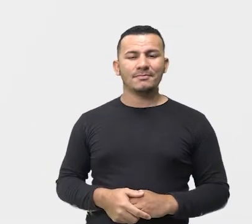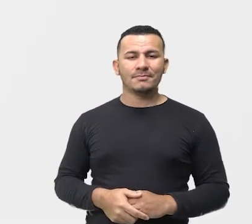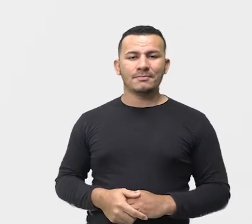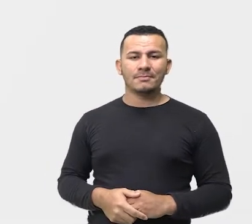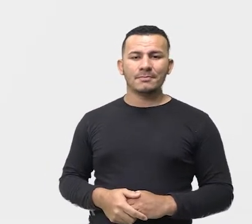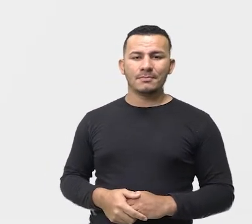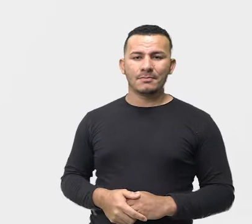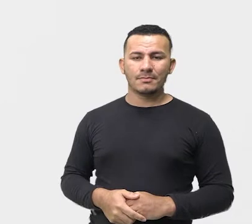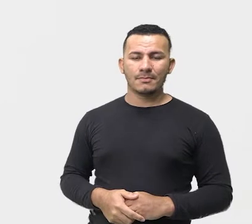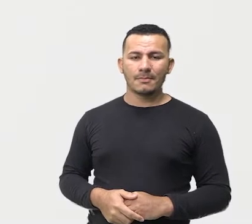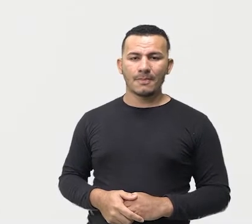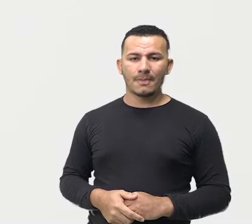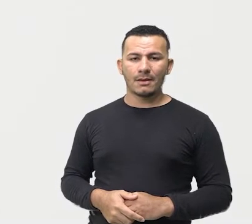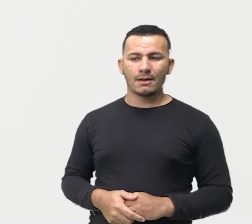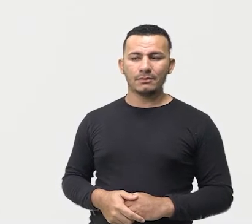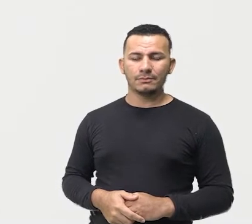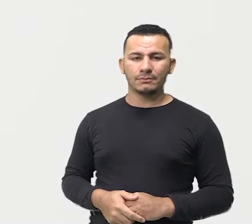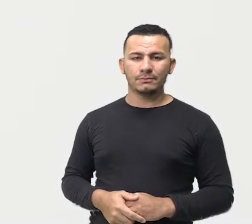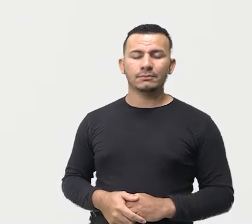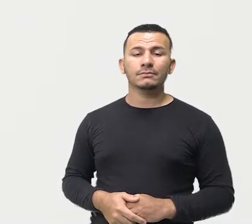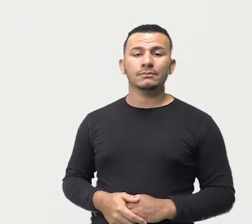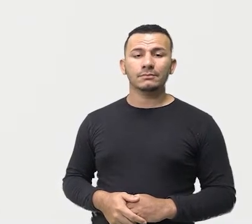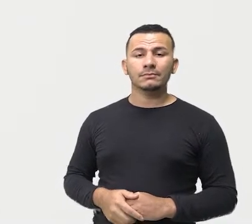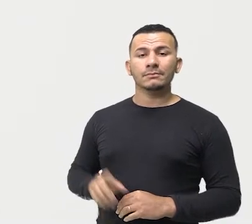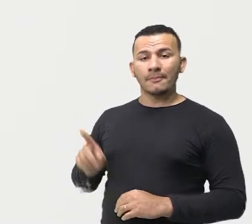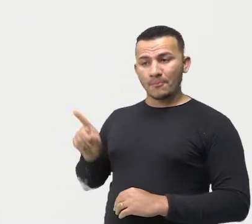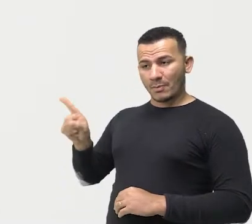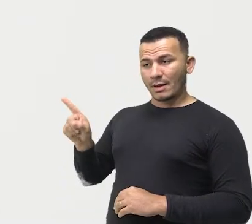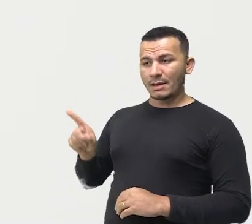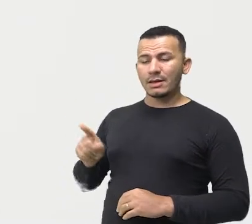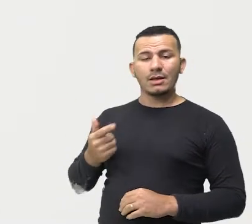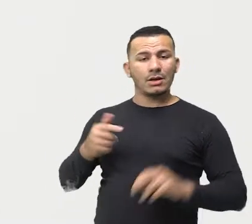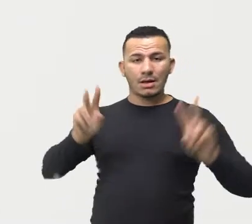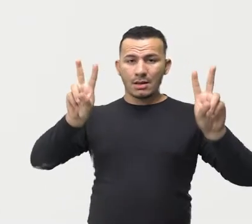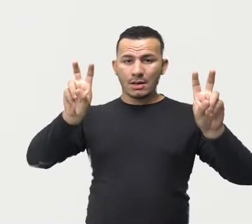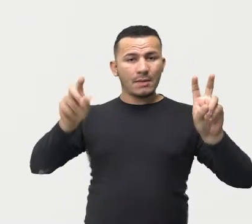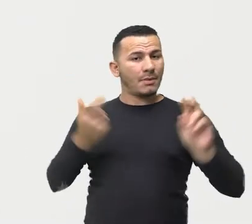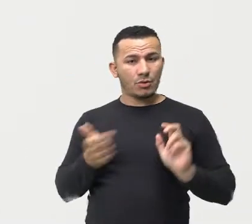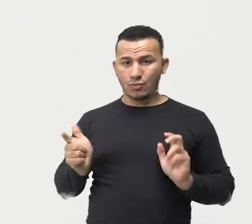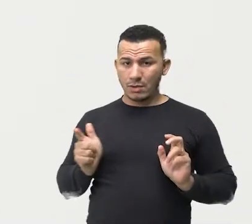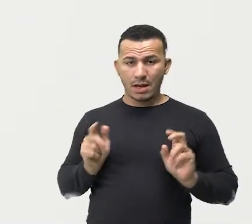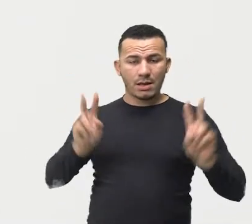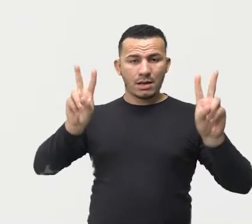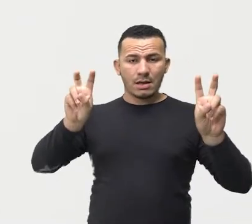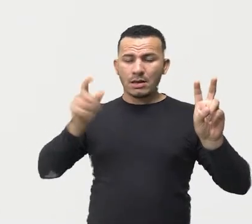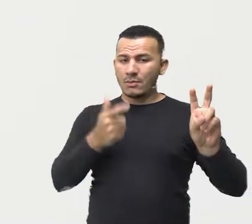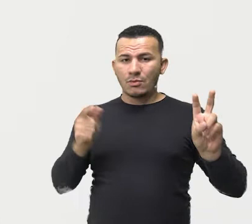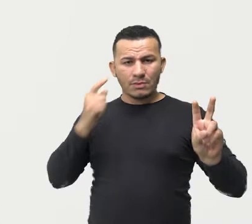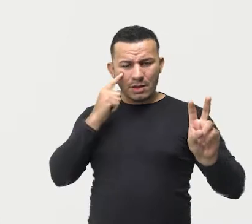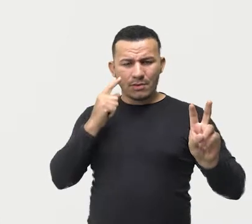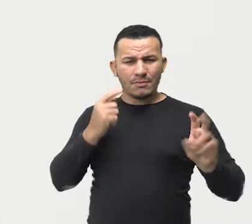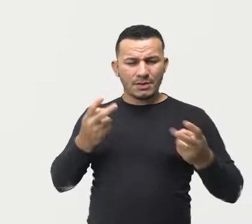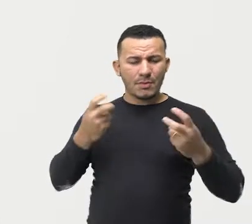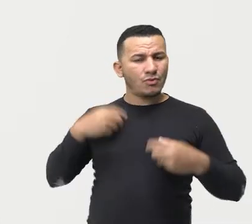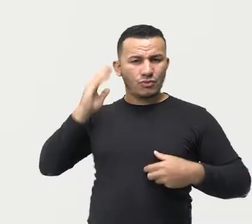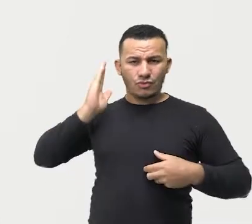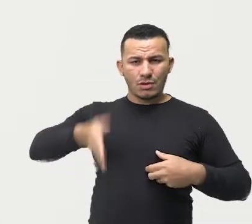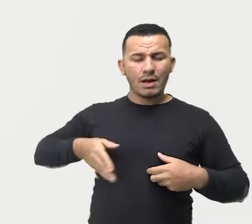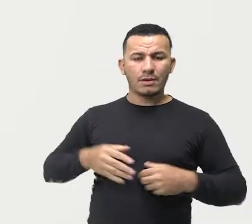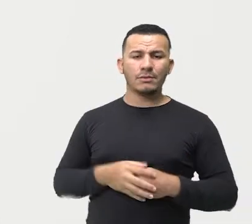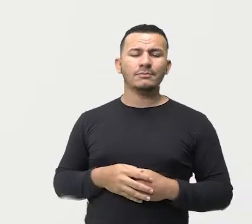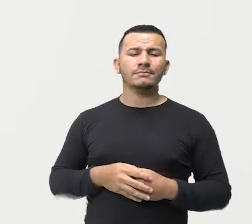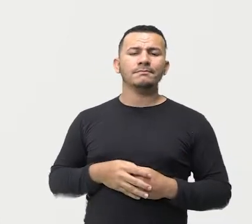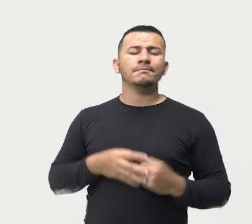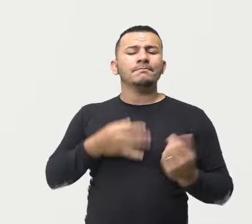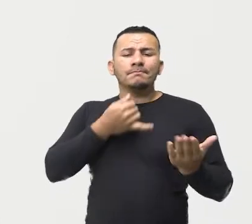Observe que na nossa carta agora é Nós já não temos um título disseram que ela foi escrita sem título e o que ela disse